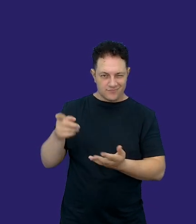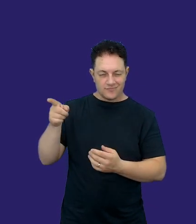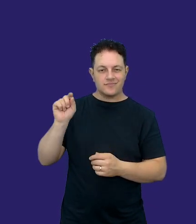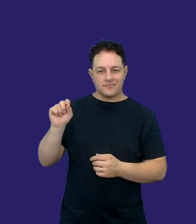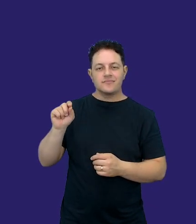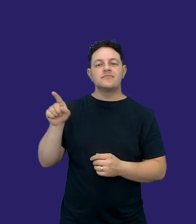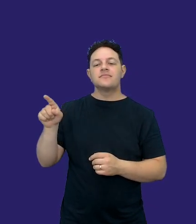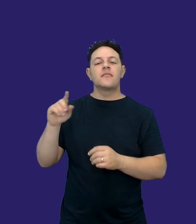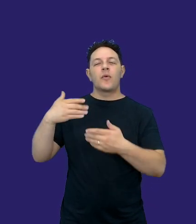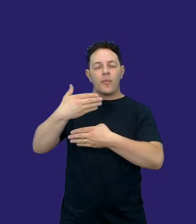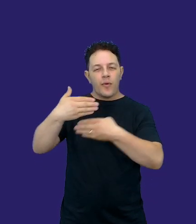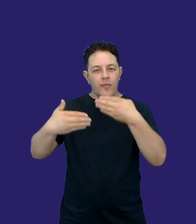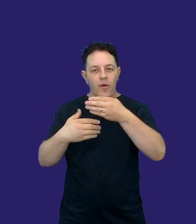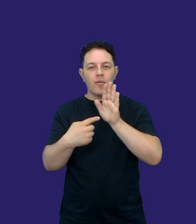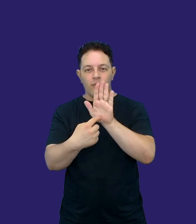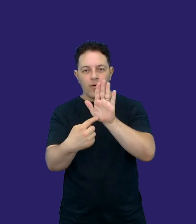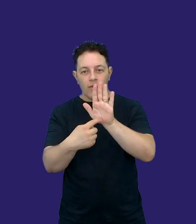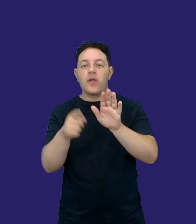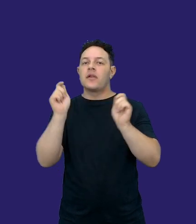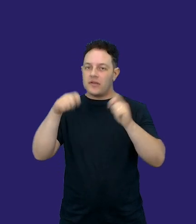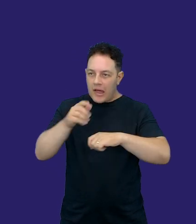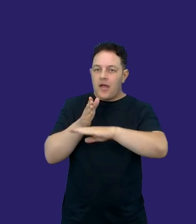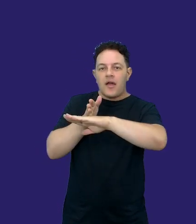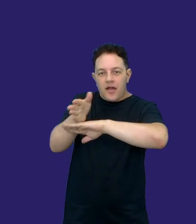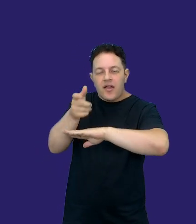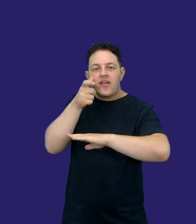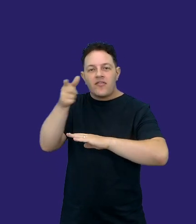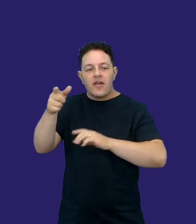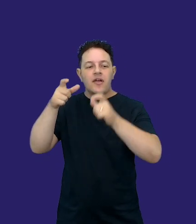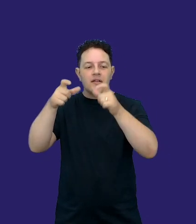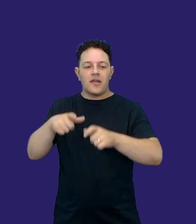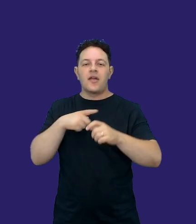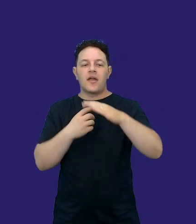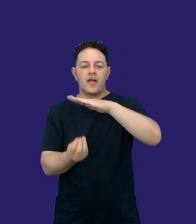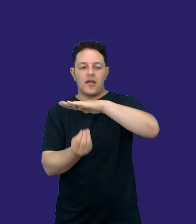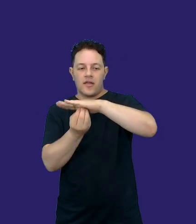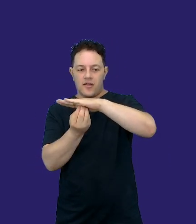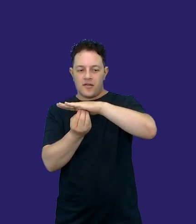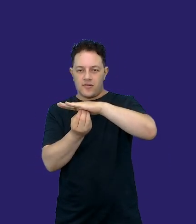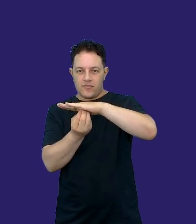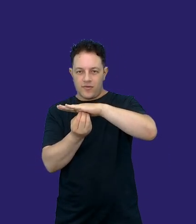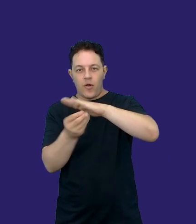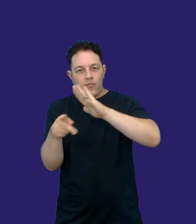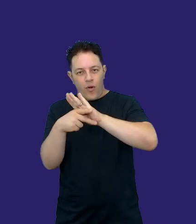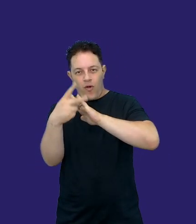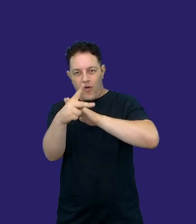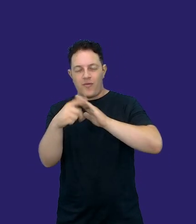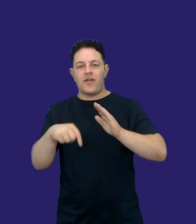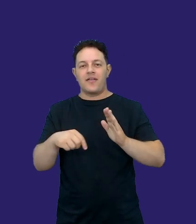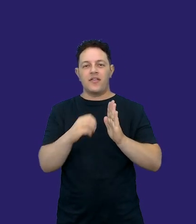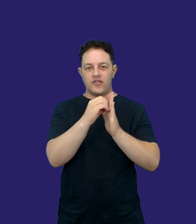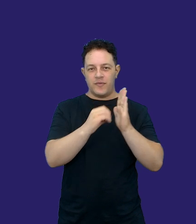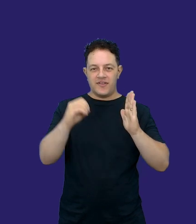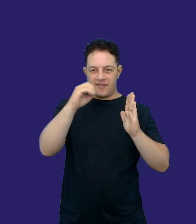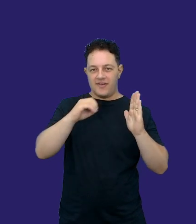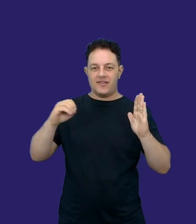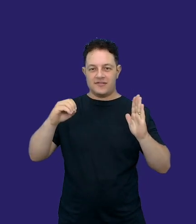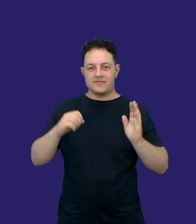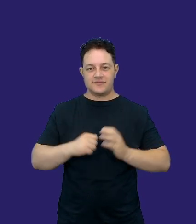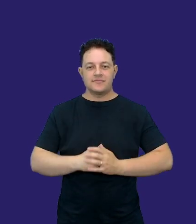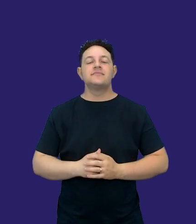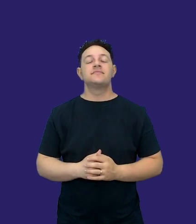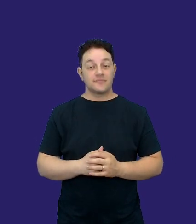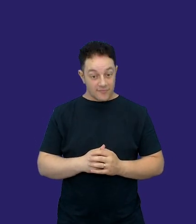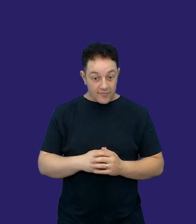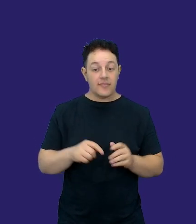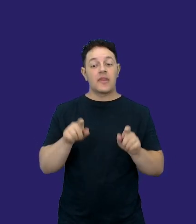esses PowerPoints, vocês podem buscar no repositório do Centro de Mídias. Tem tanto a vídeo